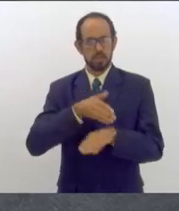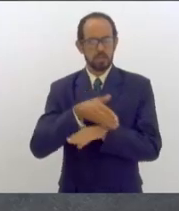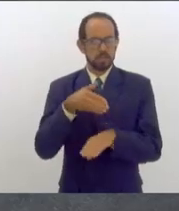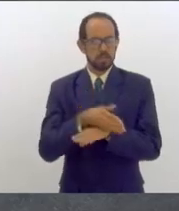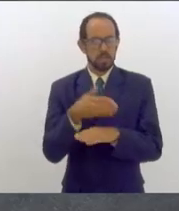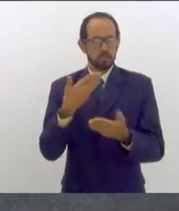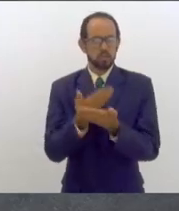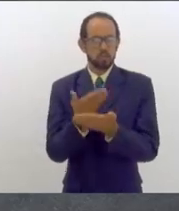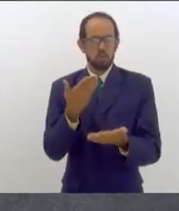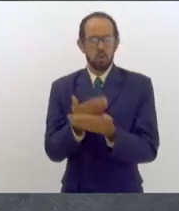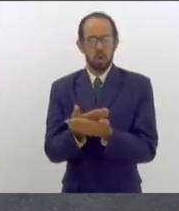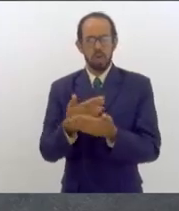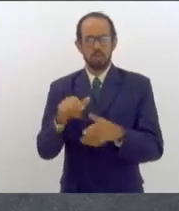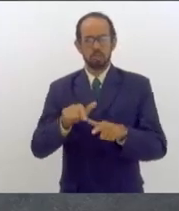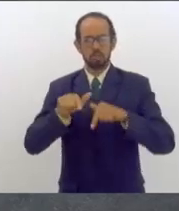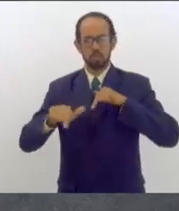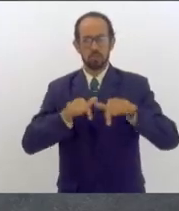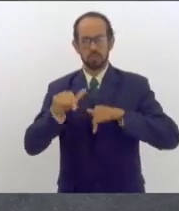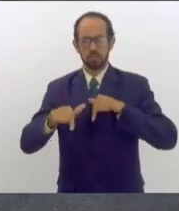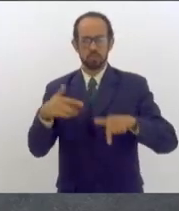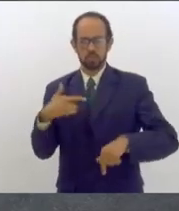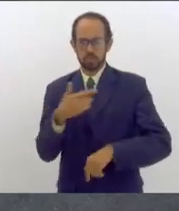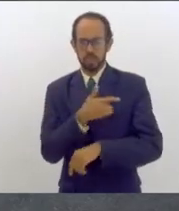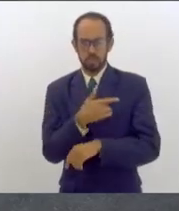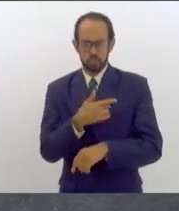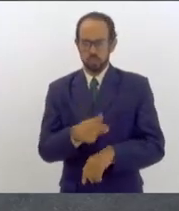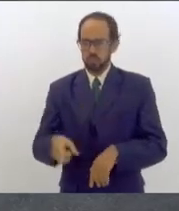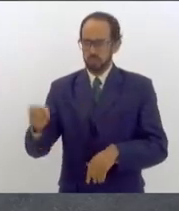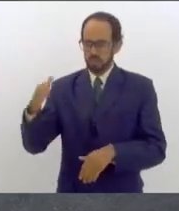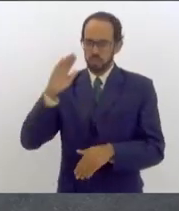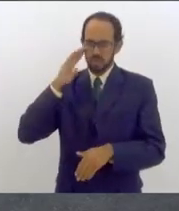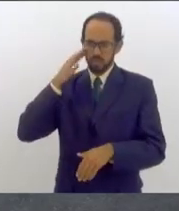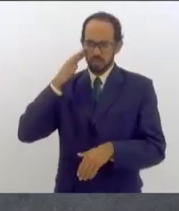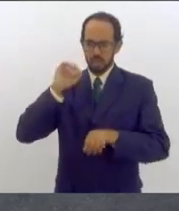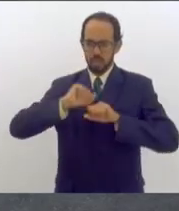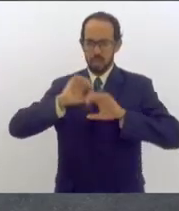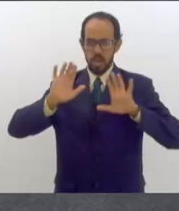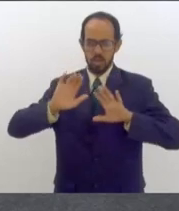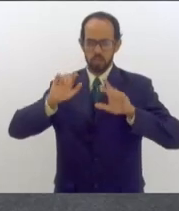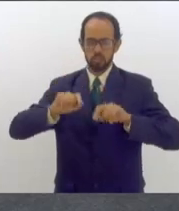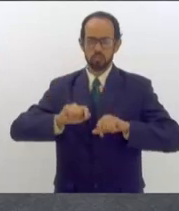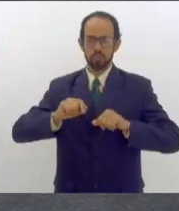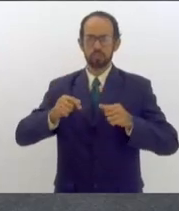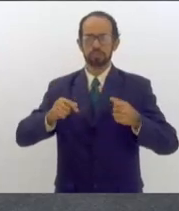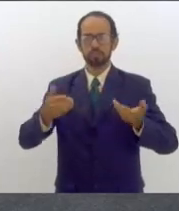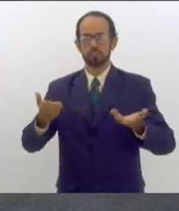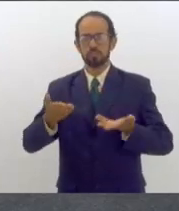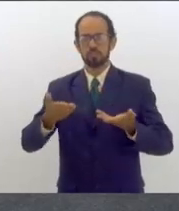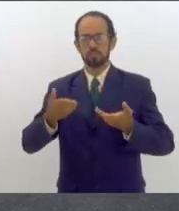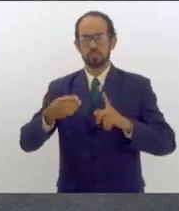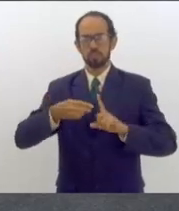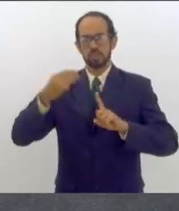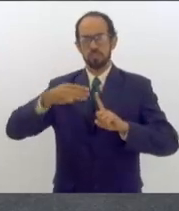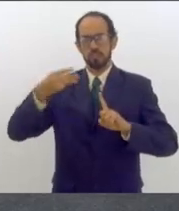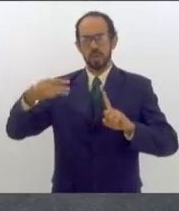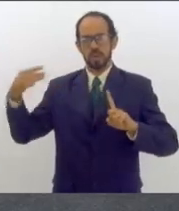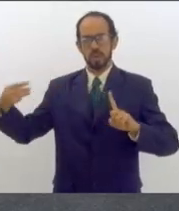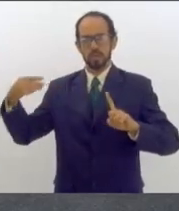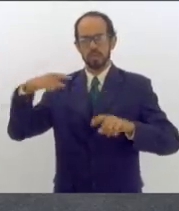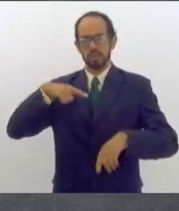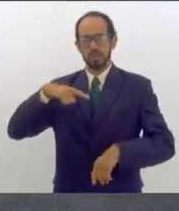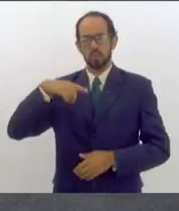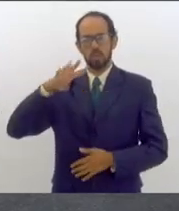acessar os serviços de saúde Só pra senhora ter ideia né senhora Presidente hoje não Complexo da Maré são 45